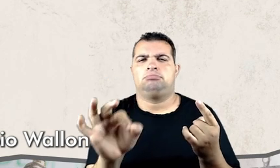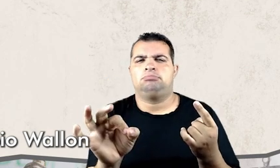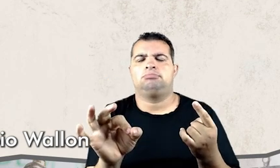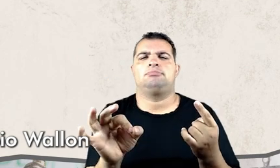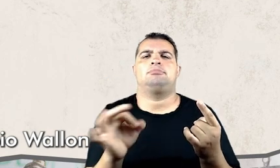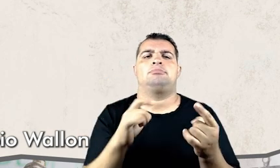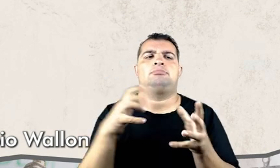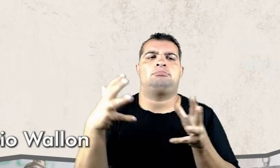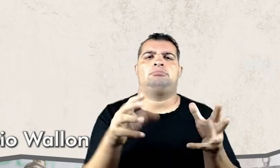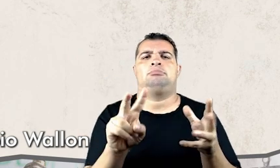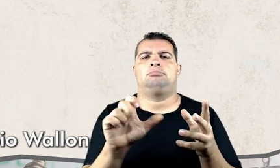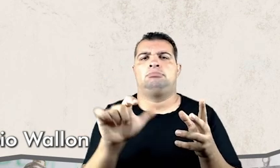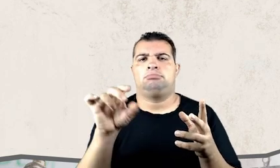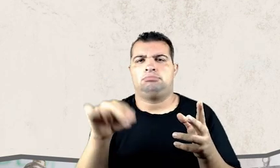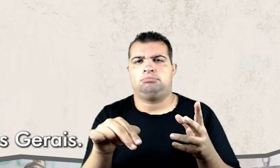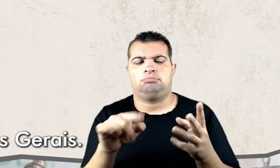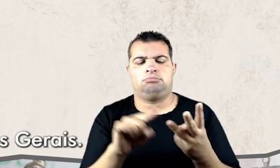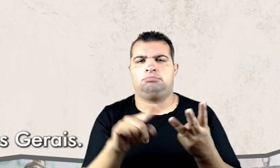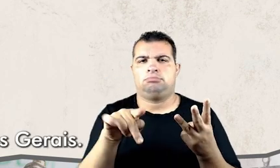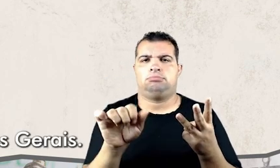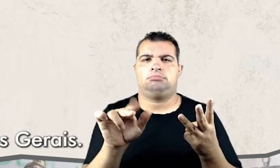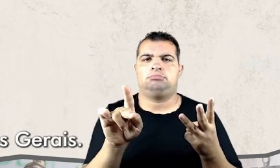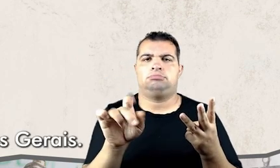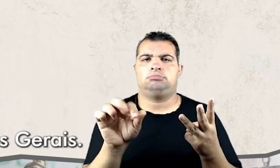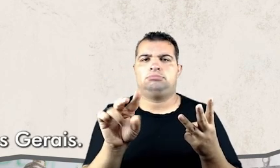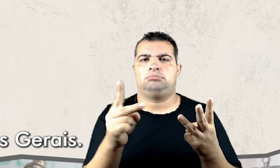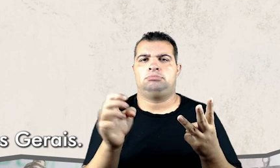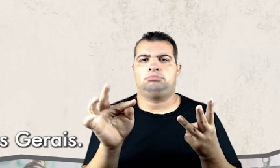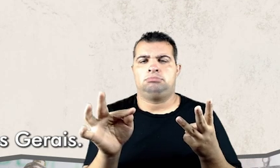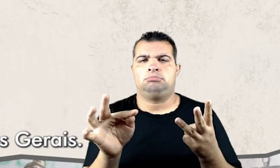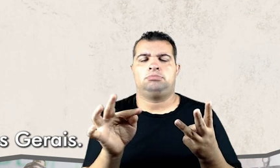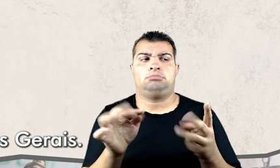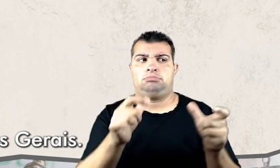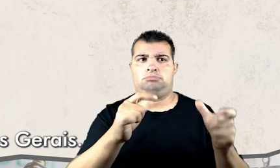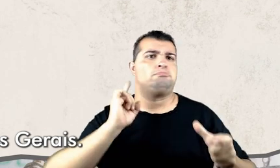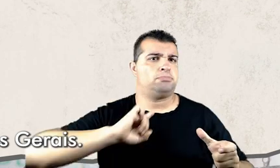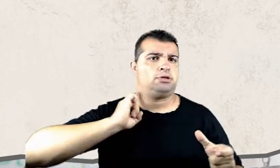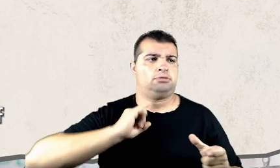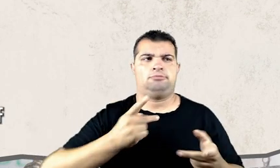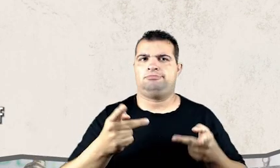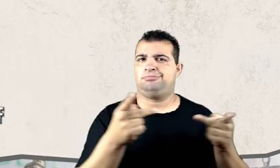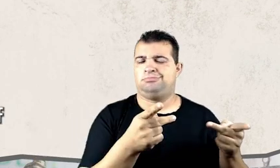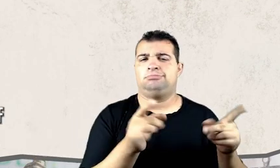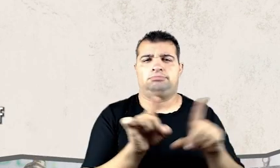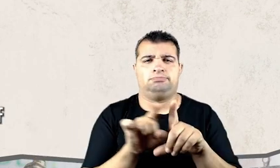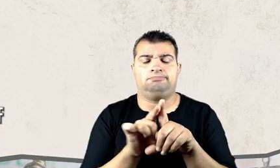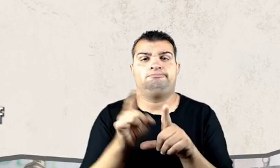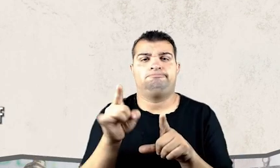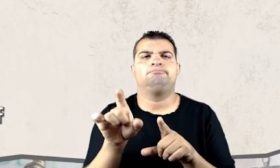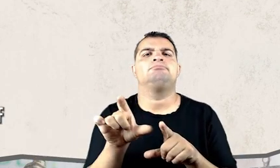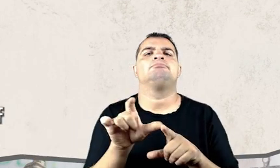de 1940 veio Vallon, Claparède veio em 1929 para Minas Gerais, e ele